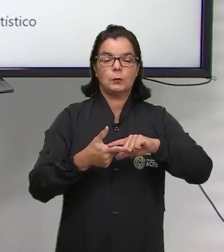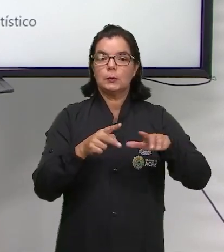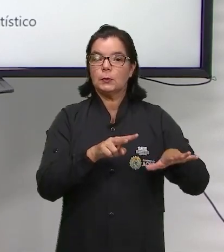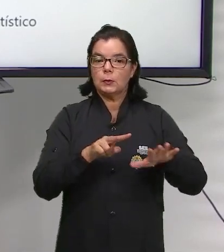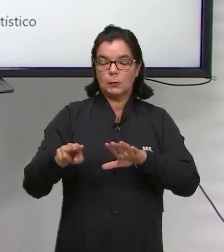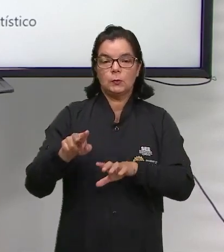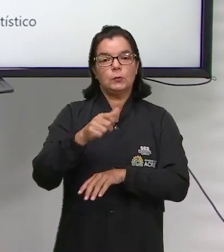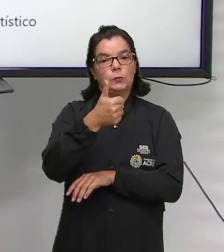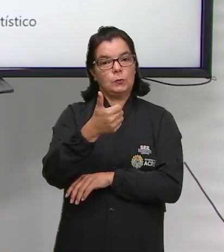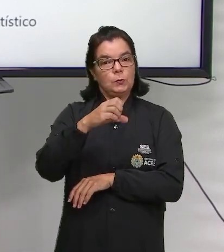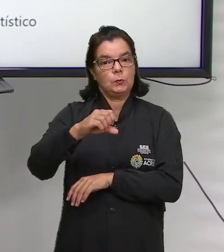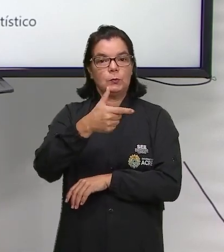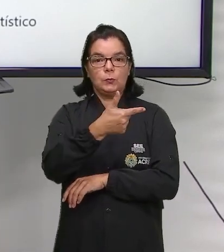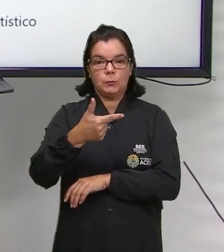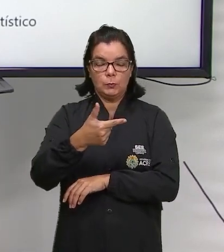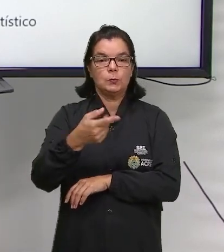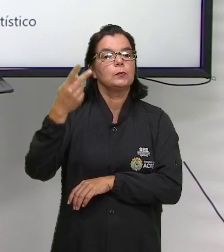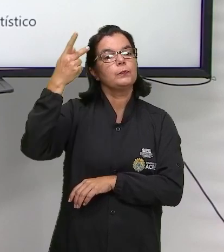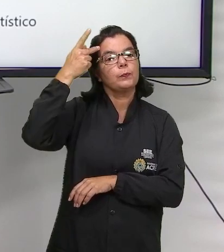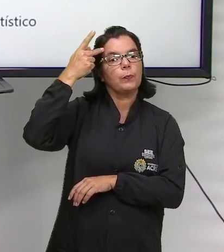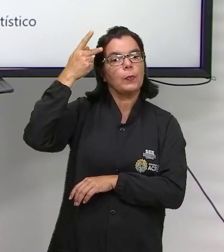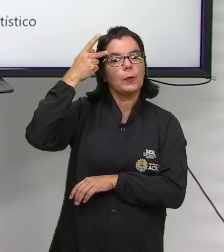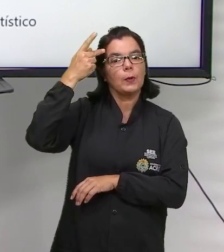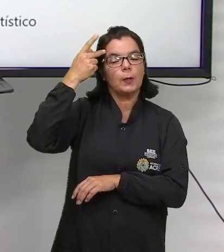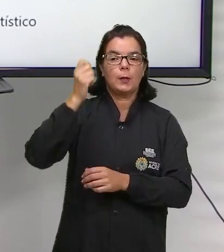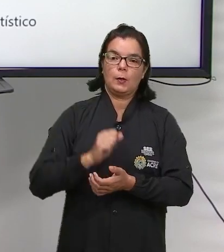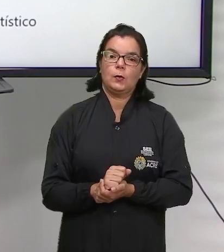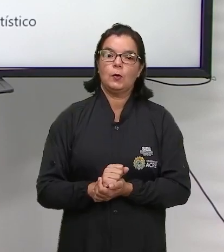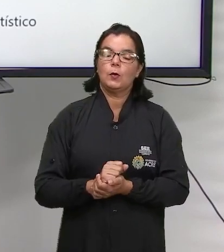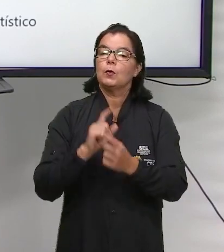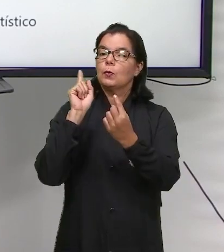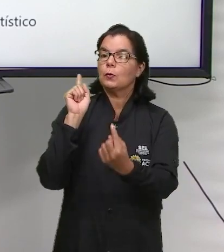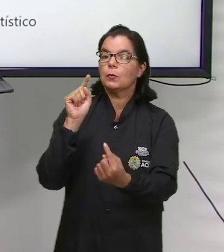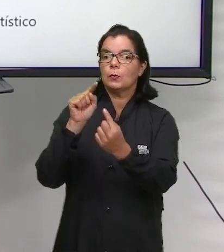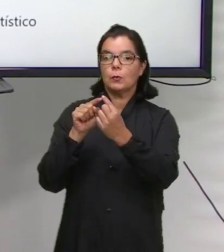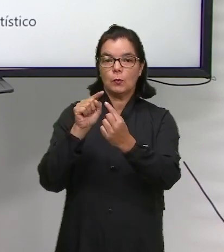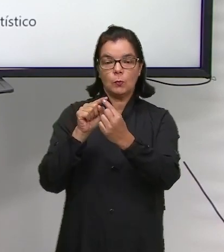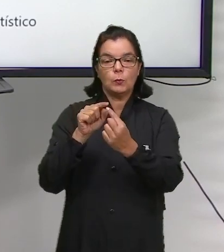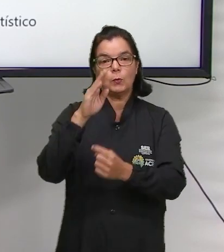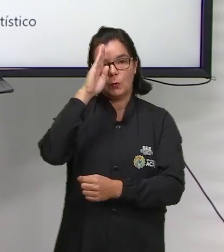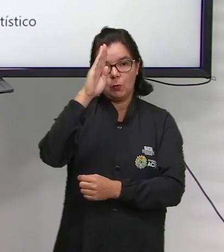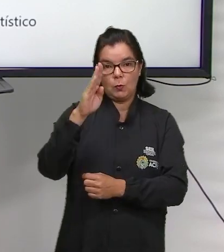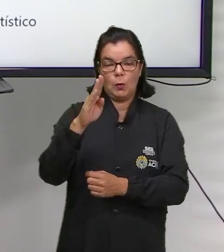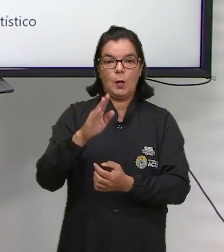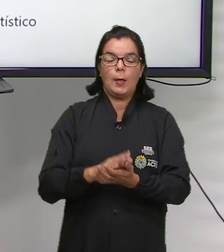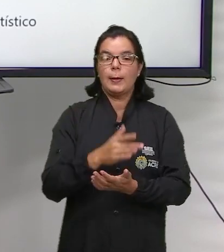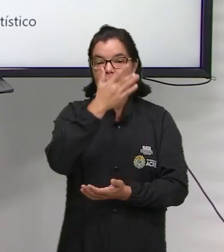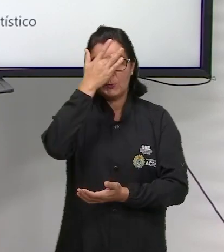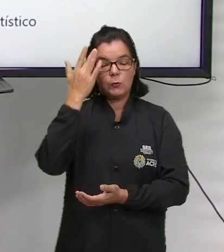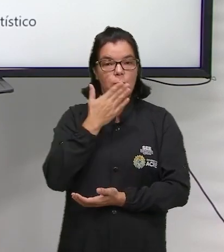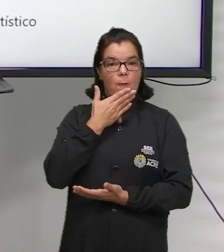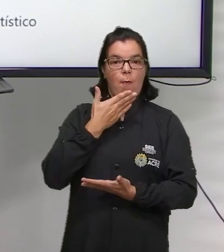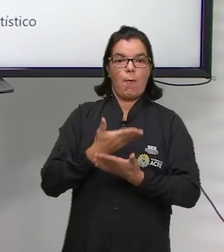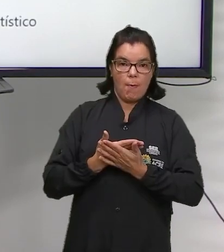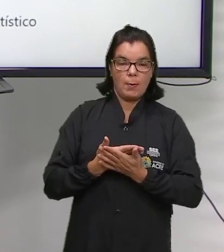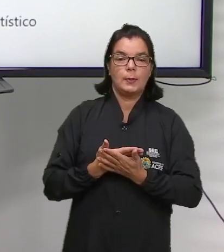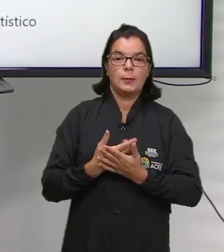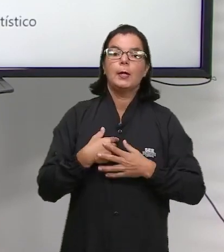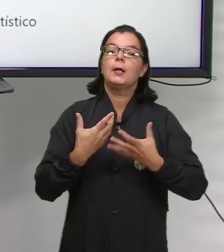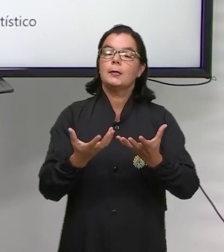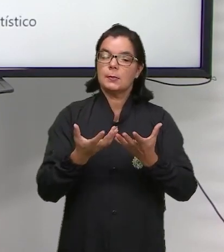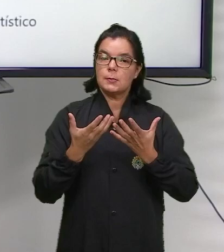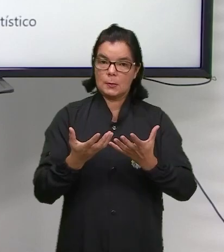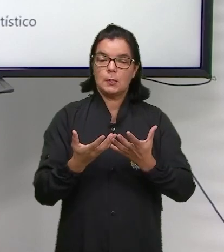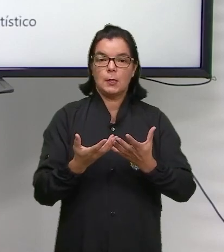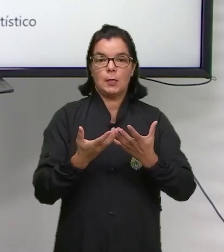de 1922, lá em São Paulo, tá? E o objetivo principal era chocar. Eles queriam